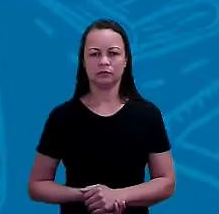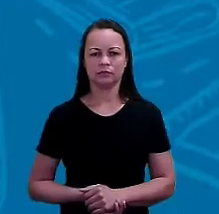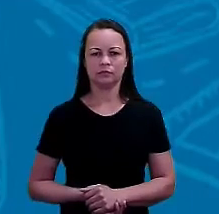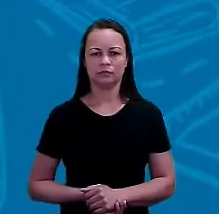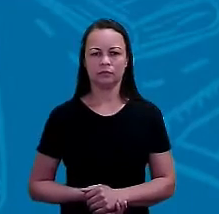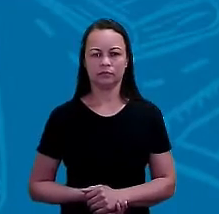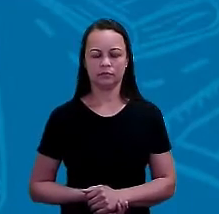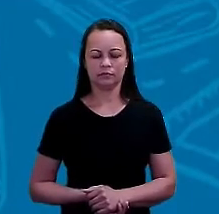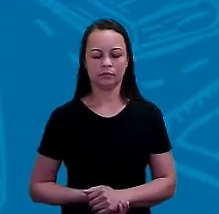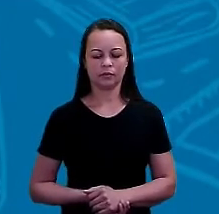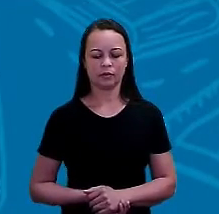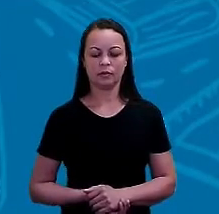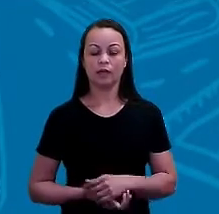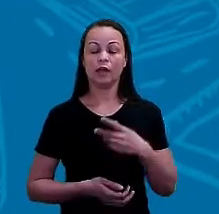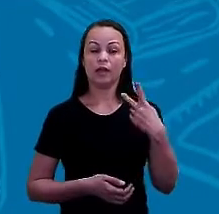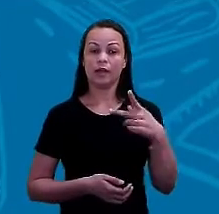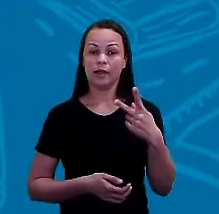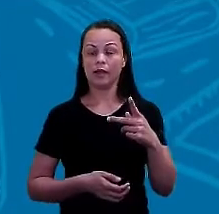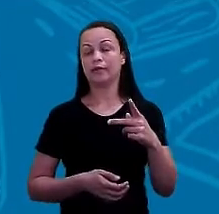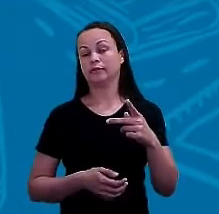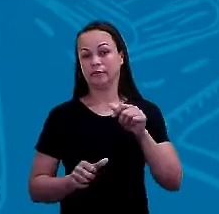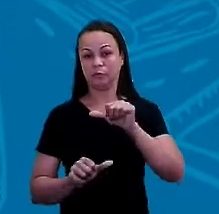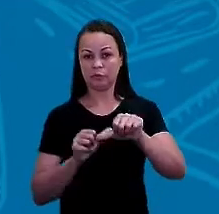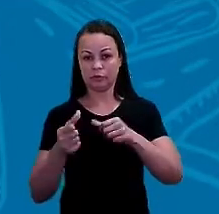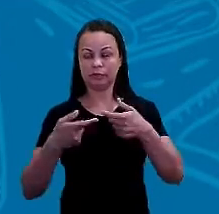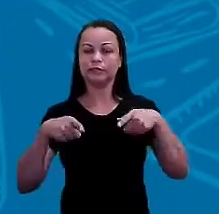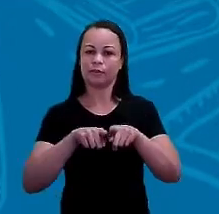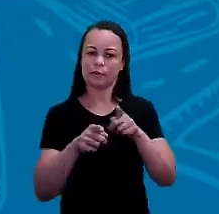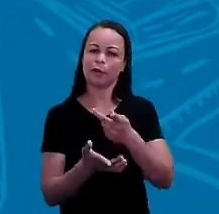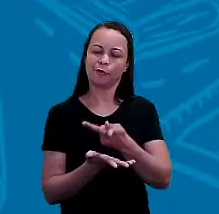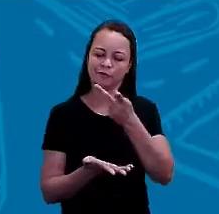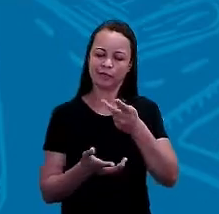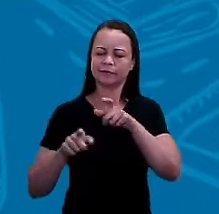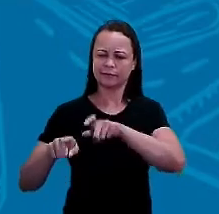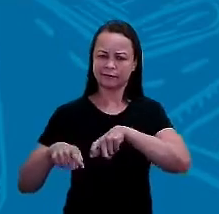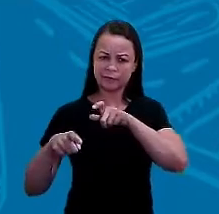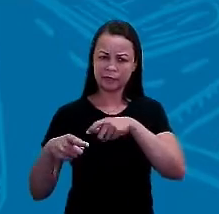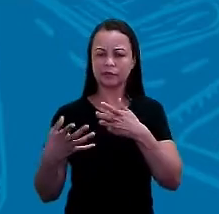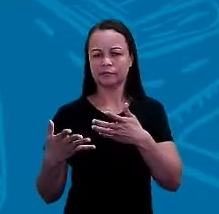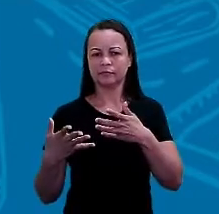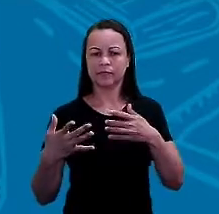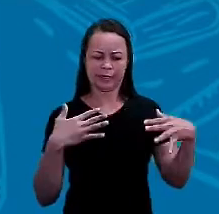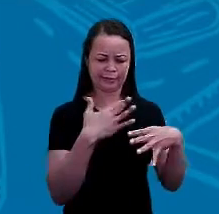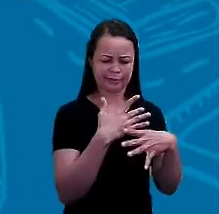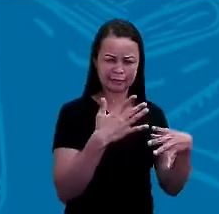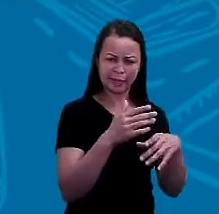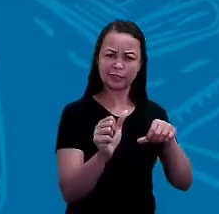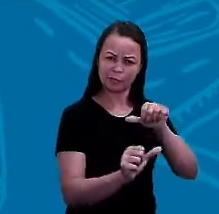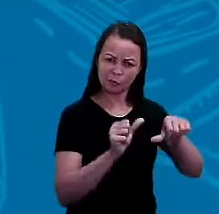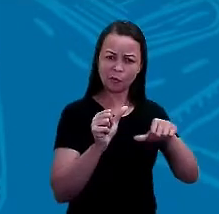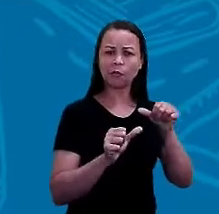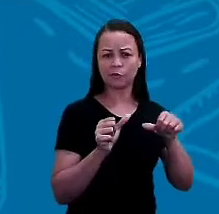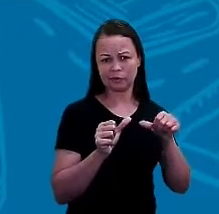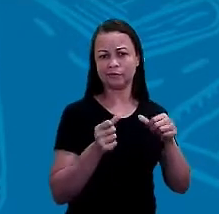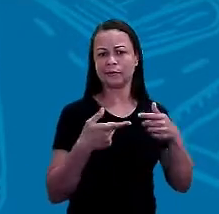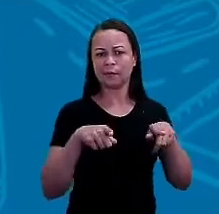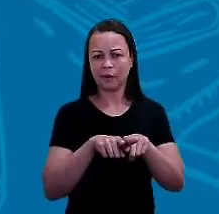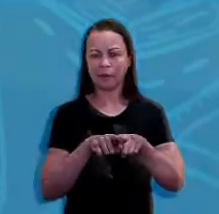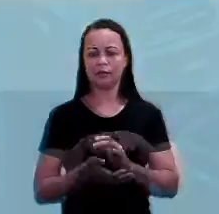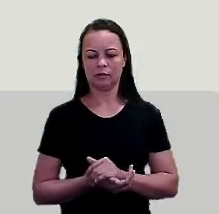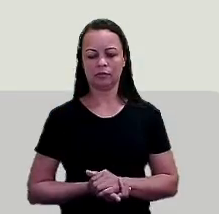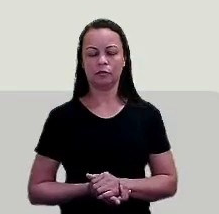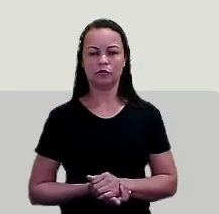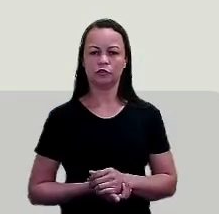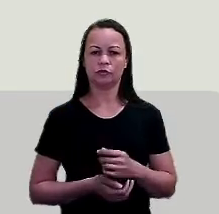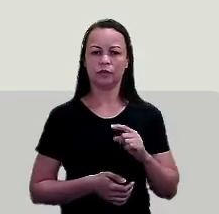Então, essa mudança também ocorre na zona rural, no campo. Não é só a cidade que se modifica, né? Mas os campos, desculpem, os campos